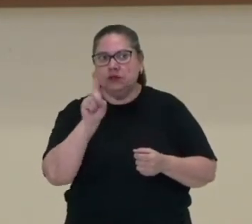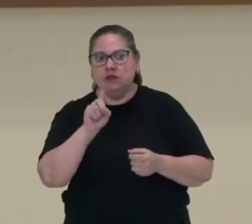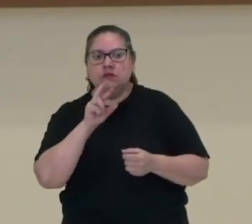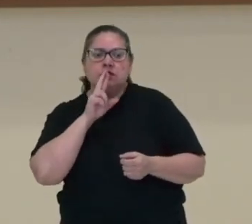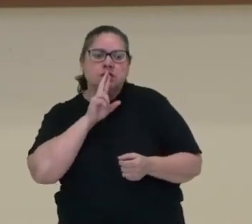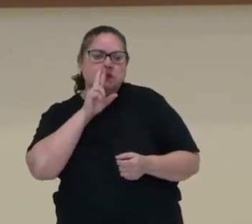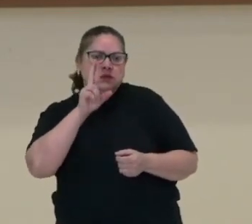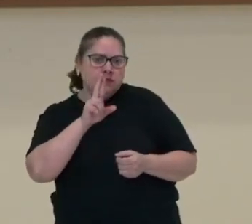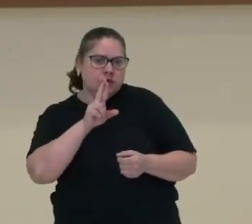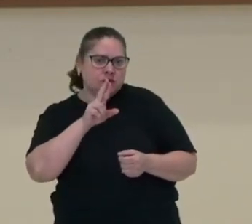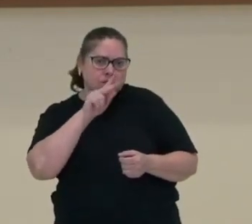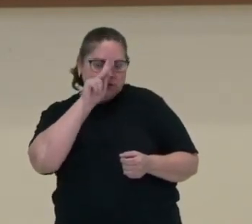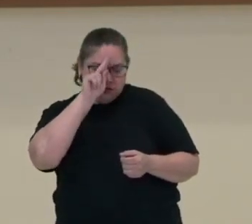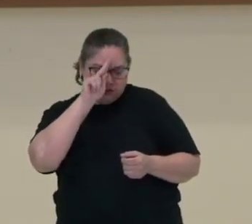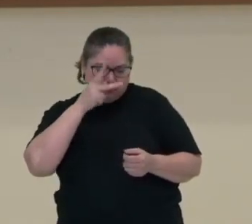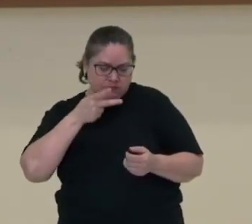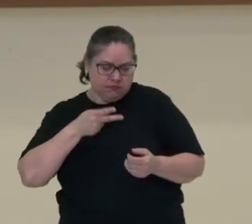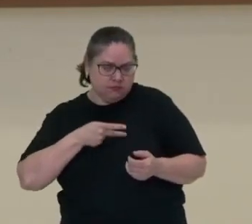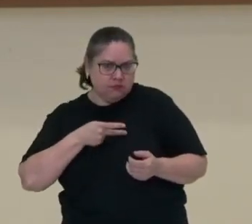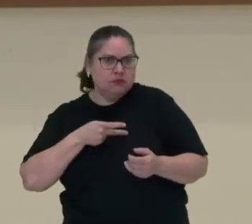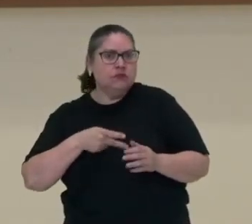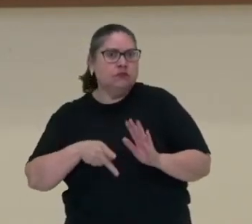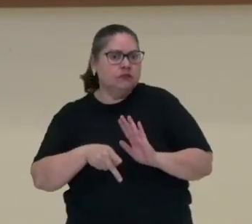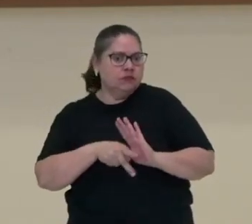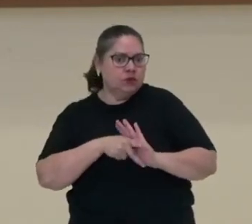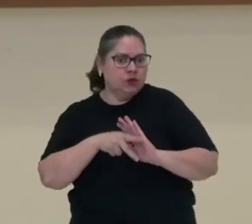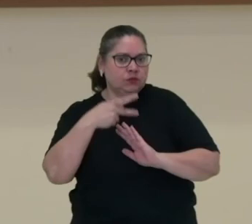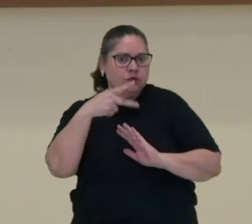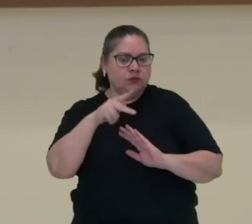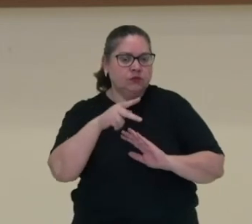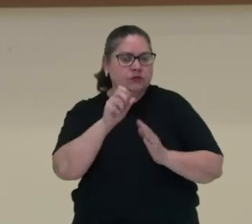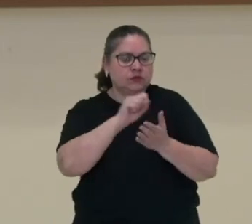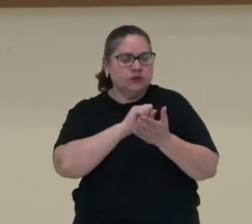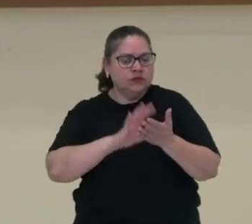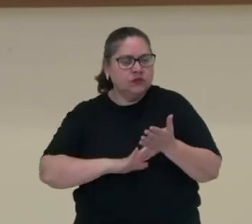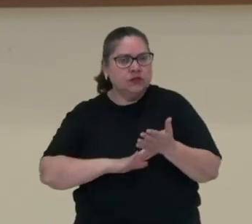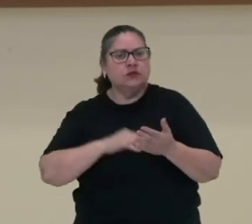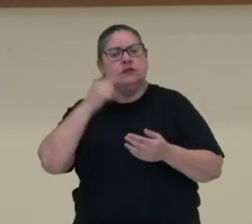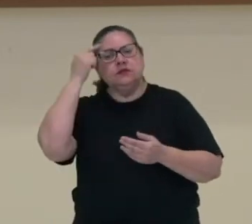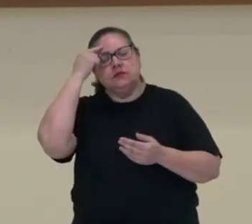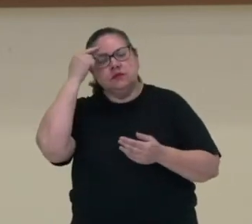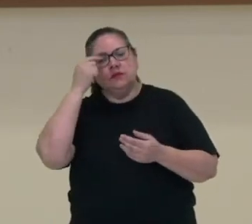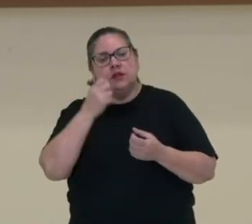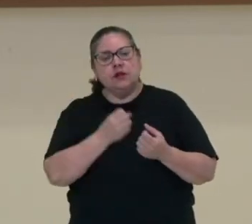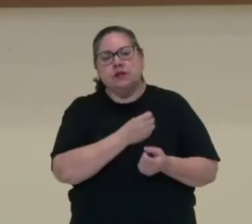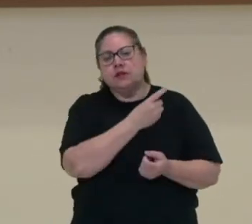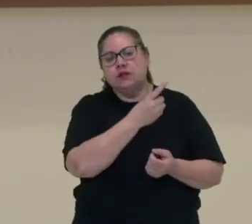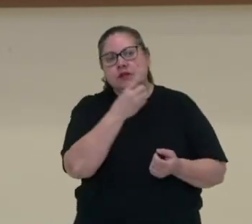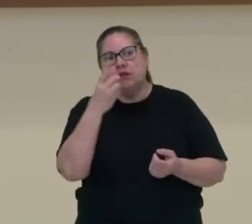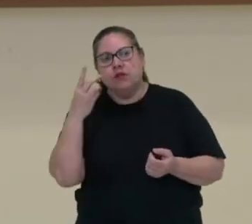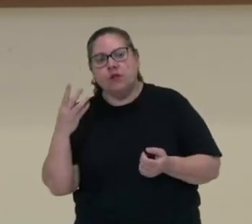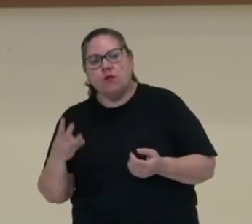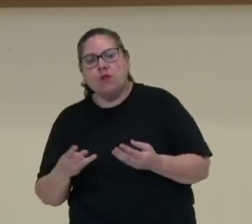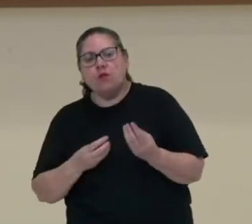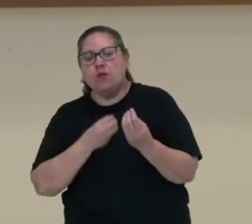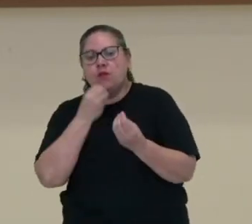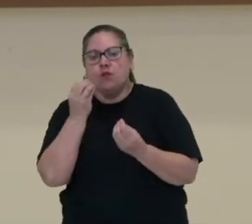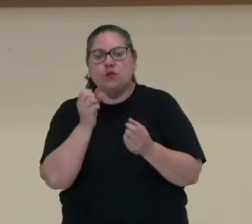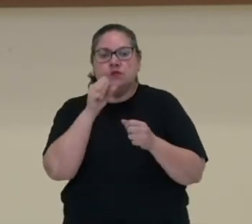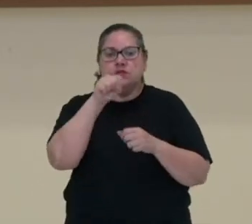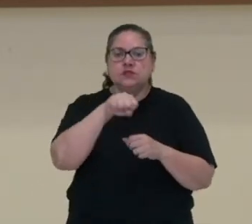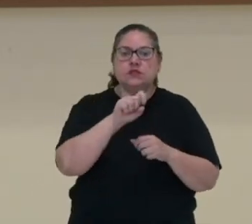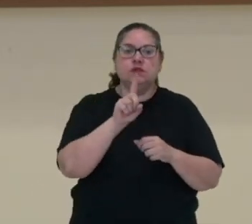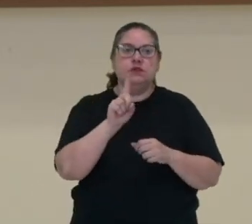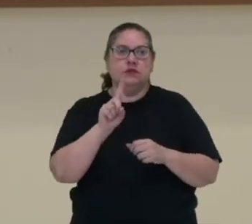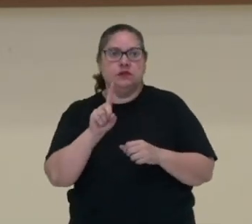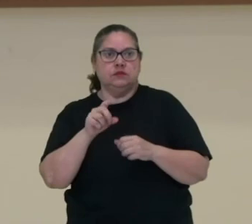dessa atividade é pessoal, mas para vocês fazerem esse exercício de pensar o que é cada qualidade e como ela está ou não sendo